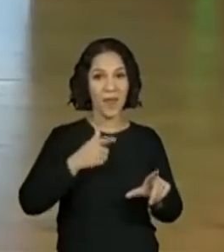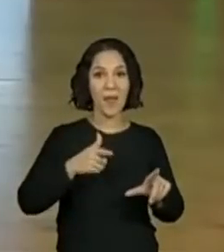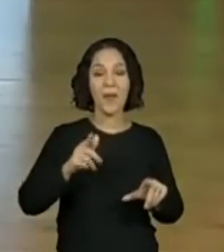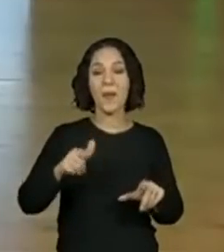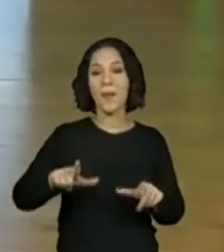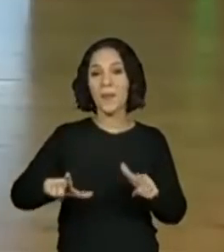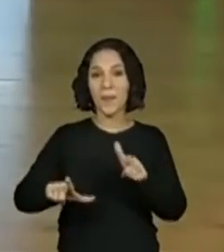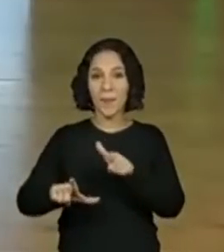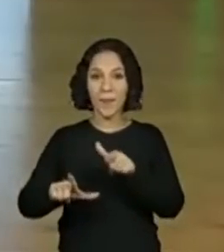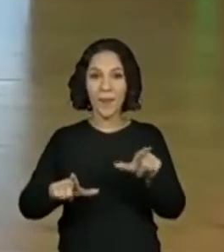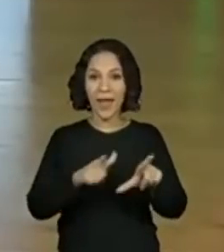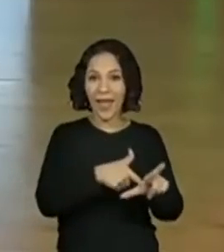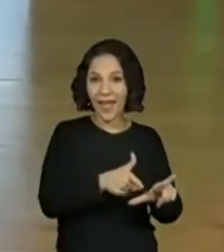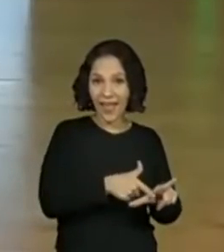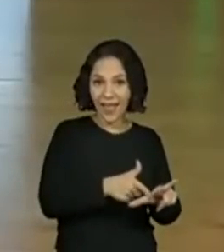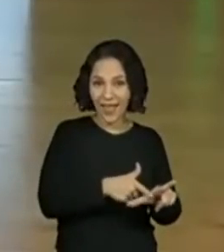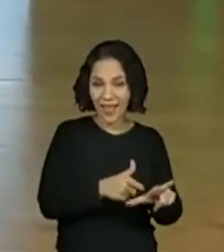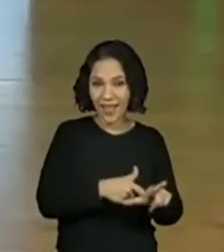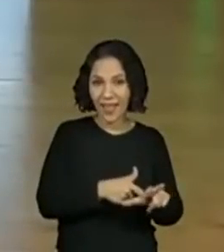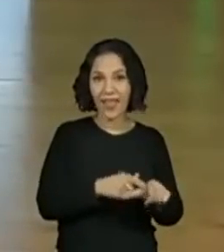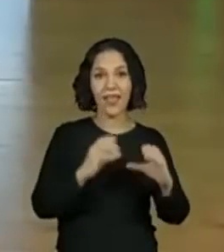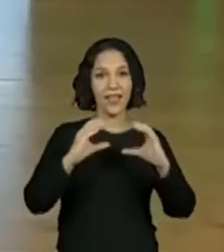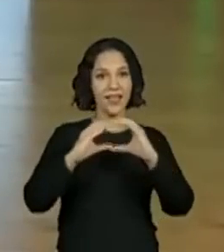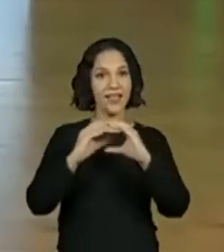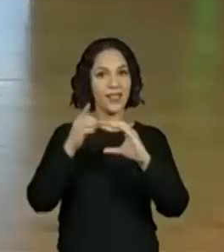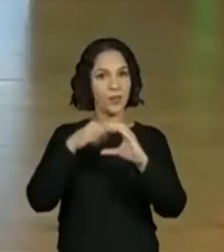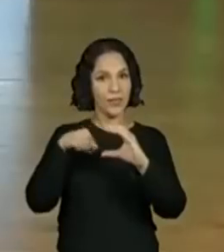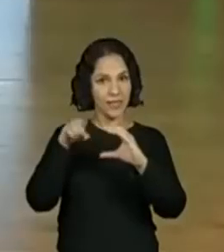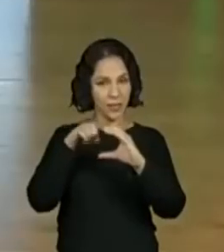direito no círculo. Isso. É,